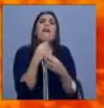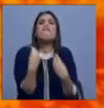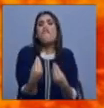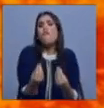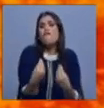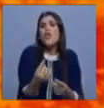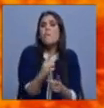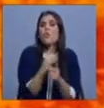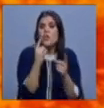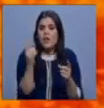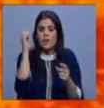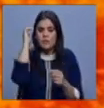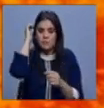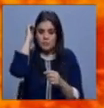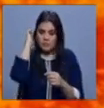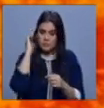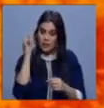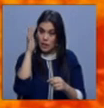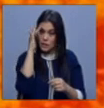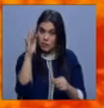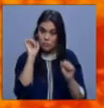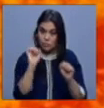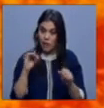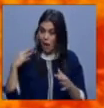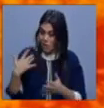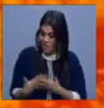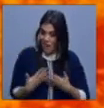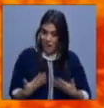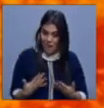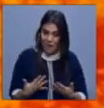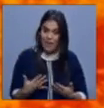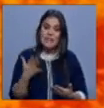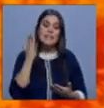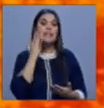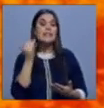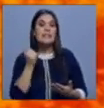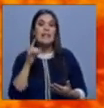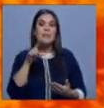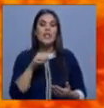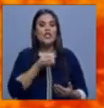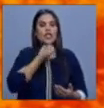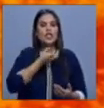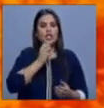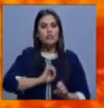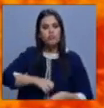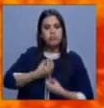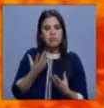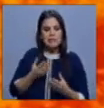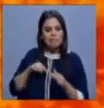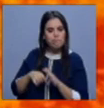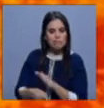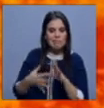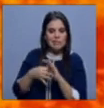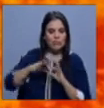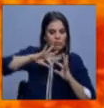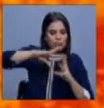densos? As teorias que nós tínhamos até hoje tentam dar uma explicação intrínseca, interna sobre estes próprios